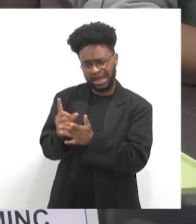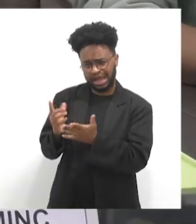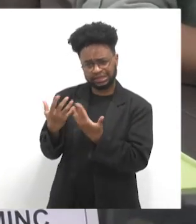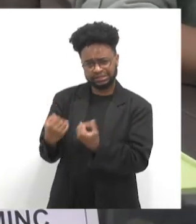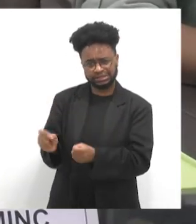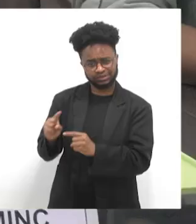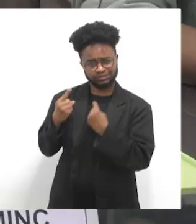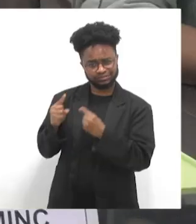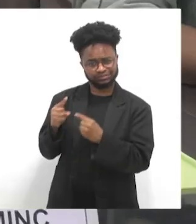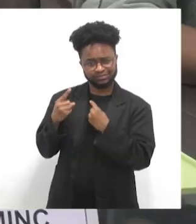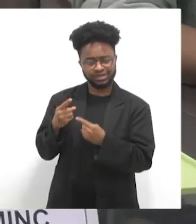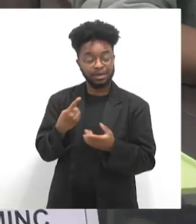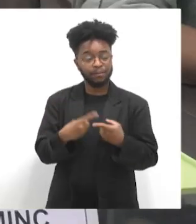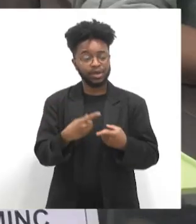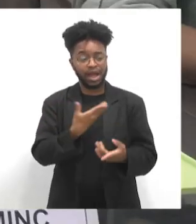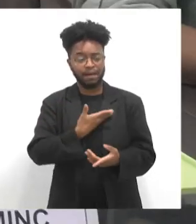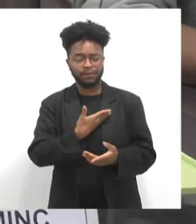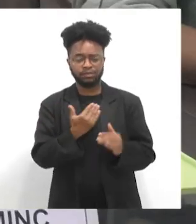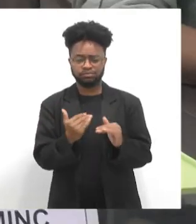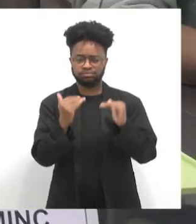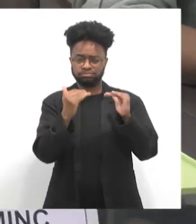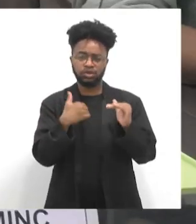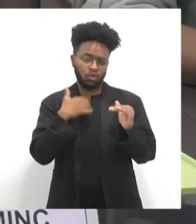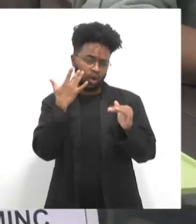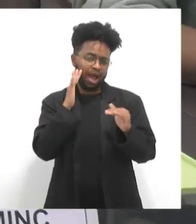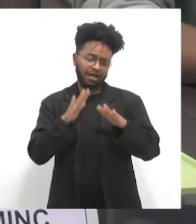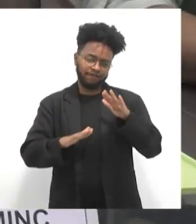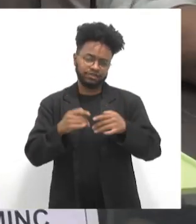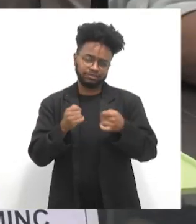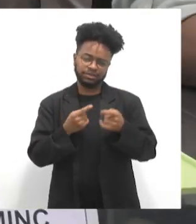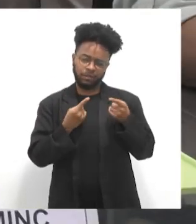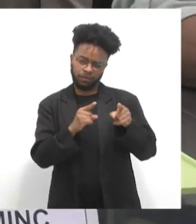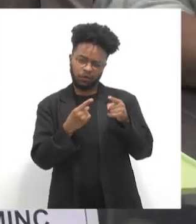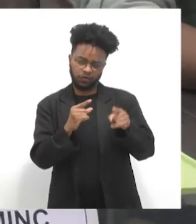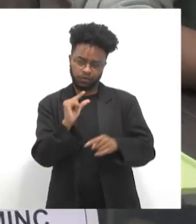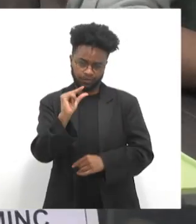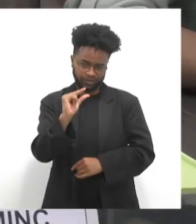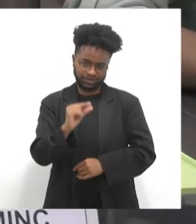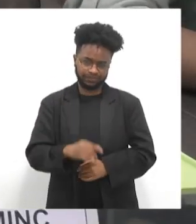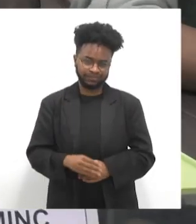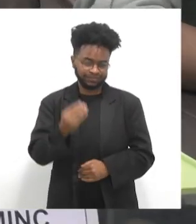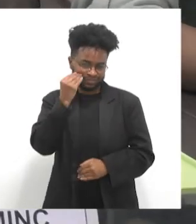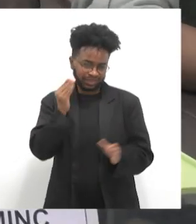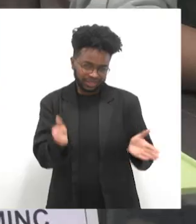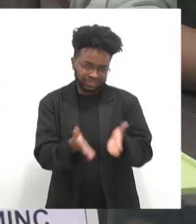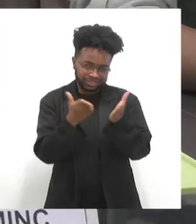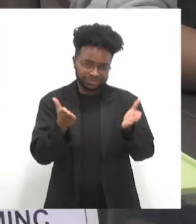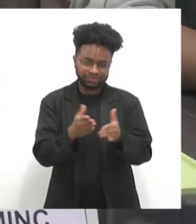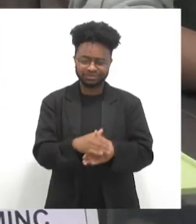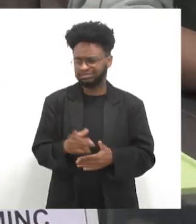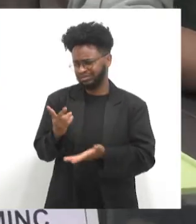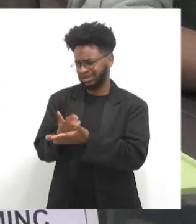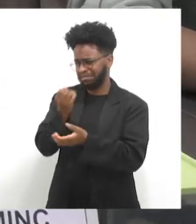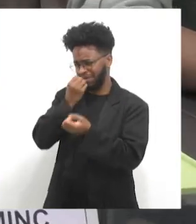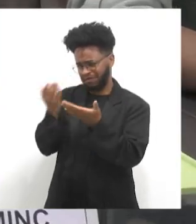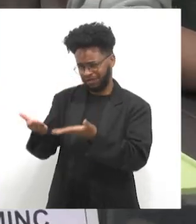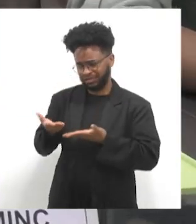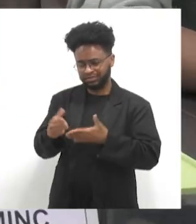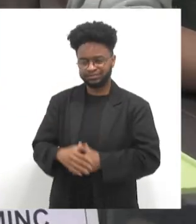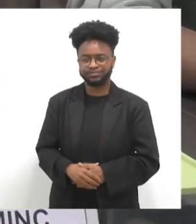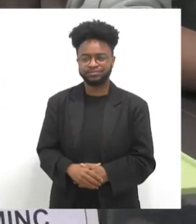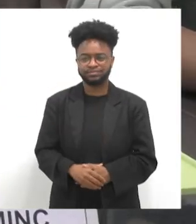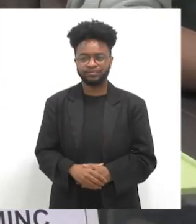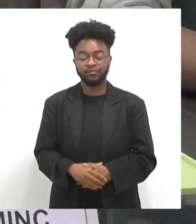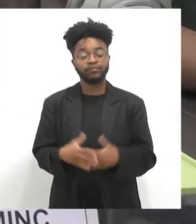Vossa gente tem Excelência. uma amizade tão grande que eu acho que às vezes a gente tem que ter uma pequena provocação só para estimular. São sempre bem-vindas essas Não, provocações. eu